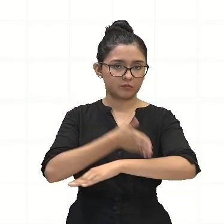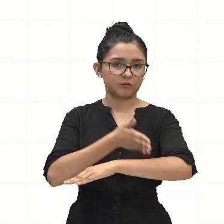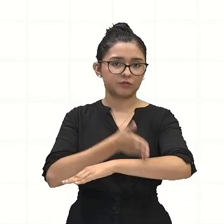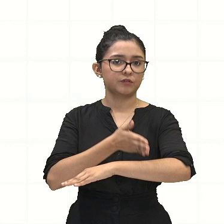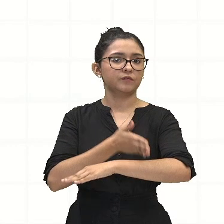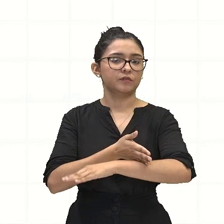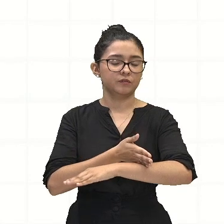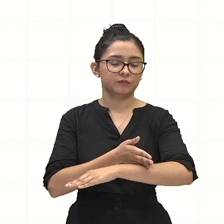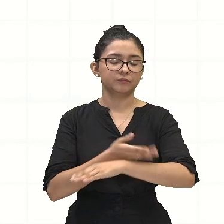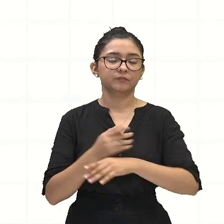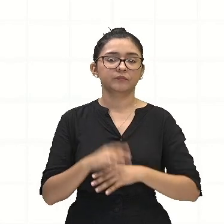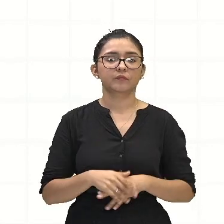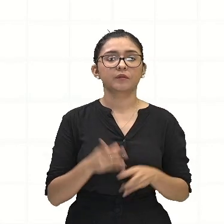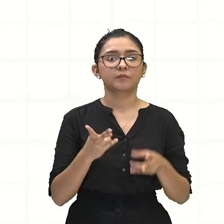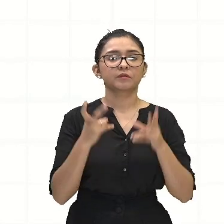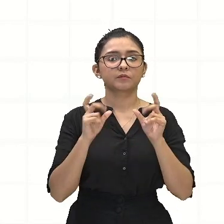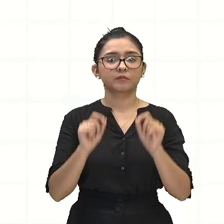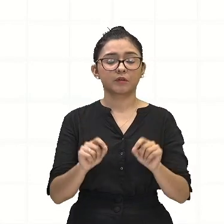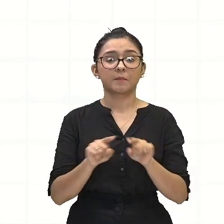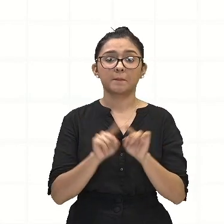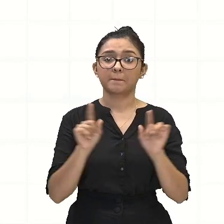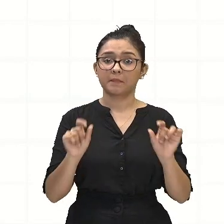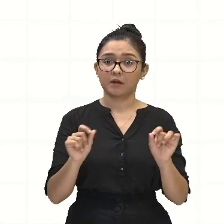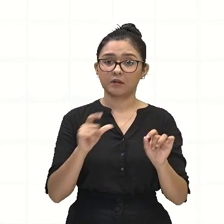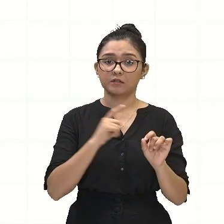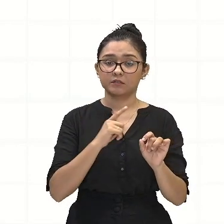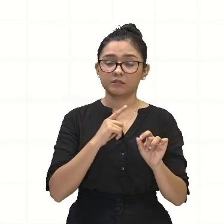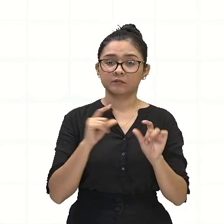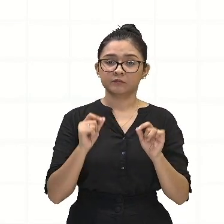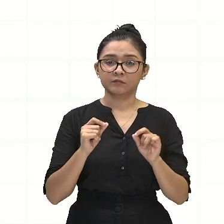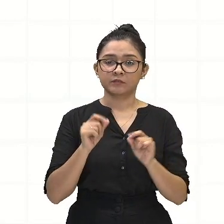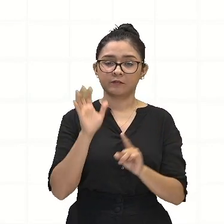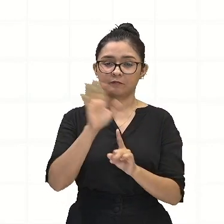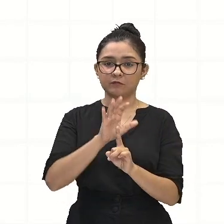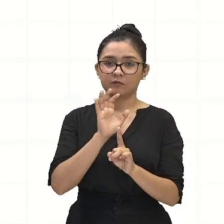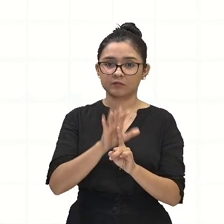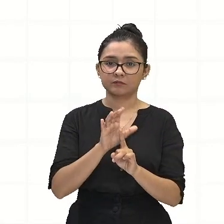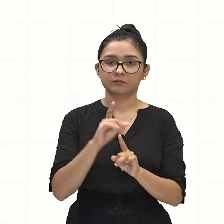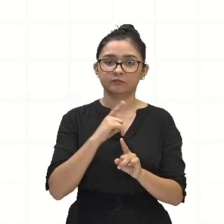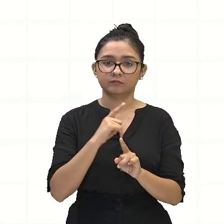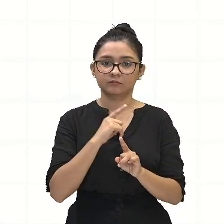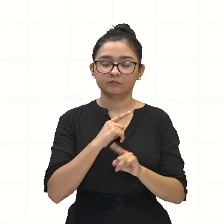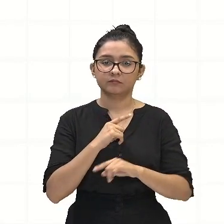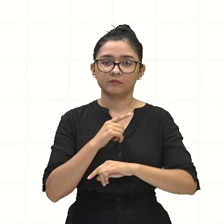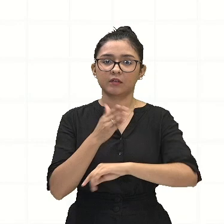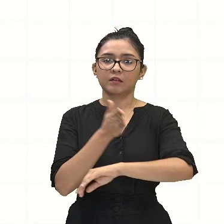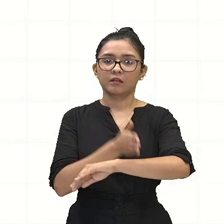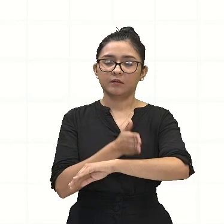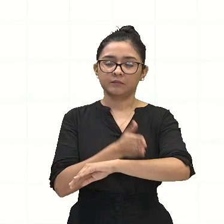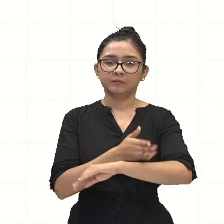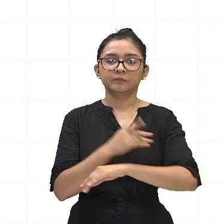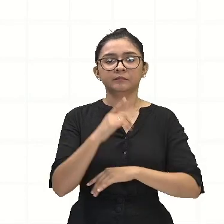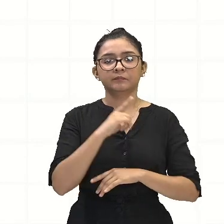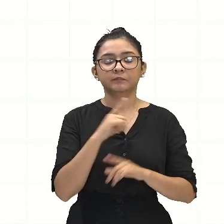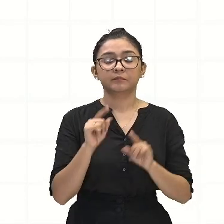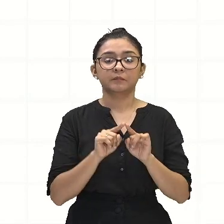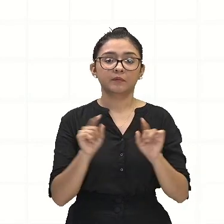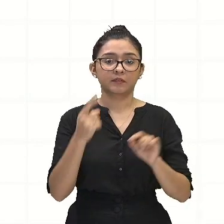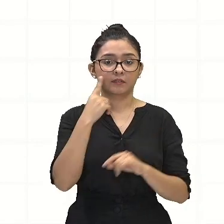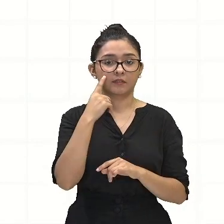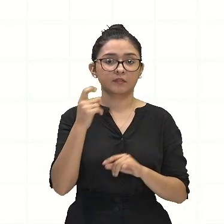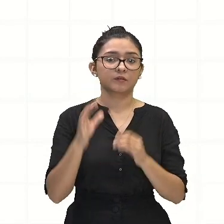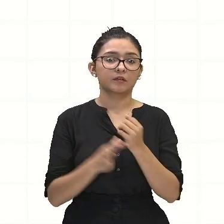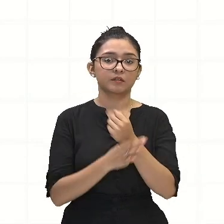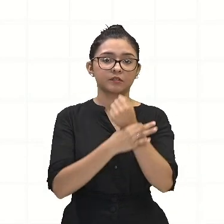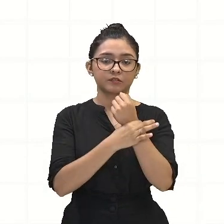medieval, ela viu a sua influência ser contestada ali a partir da Baixa Idade Média, então, para ela é interessante